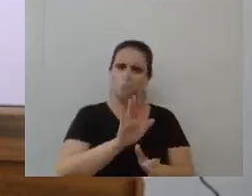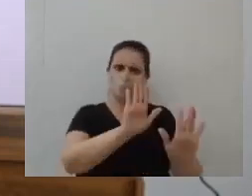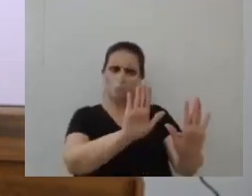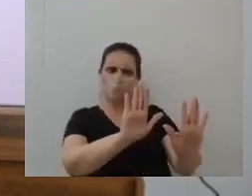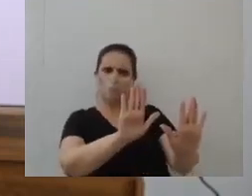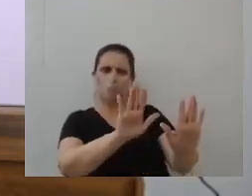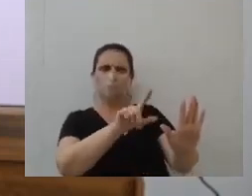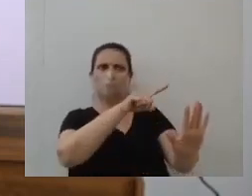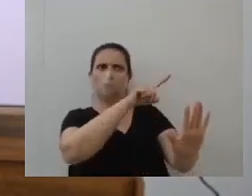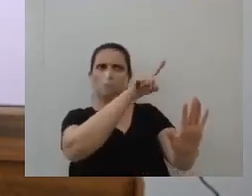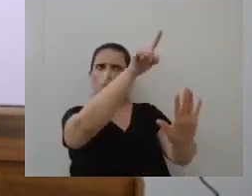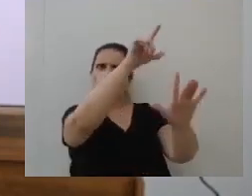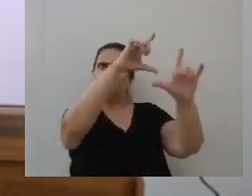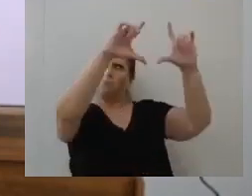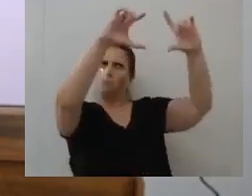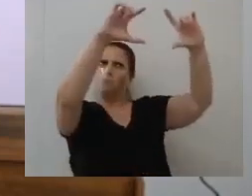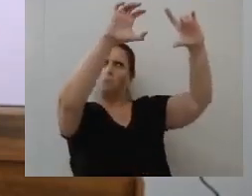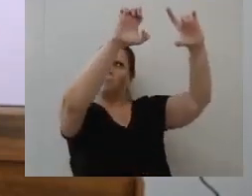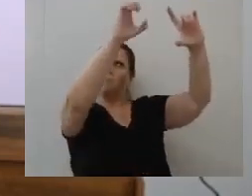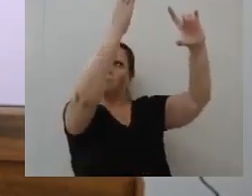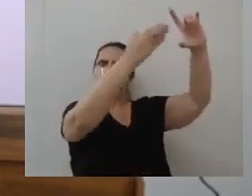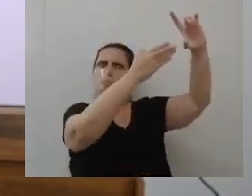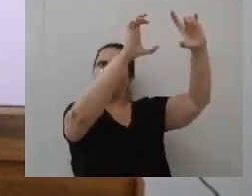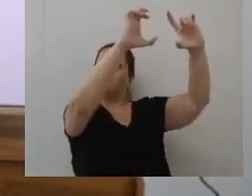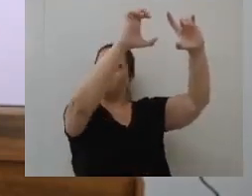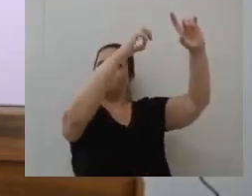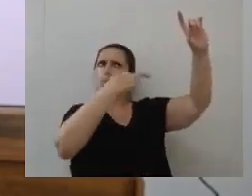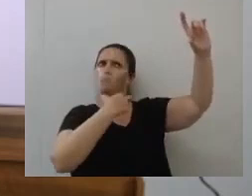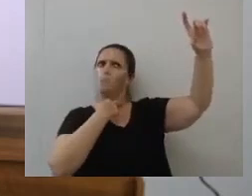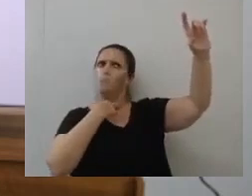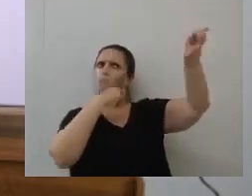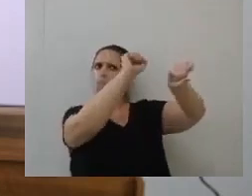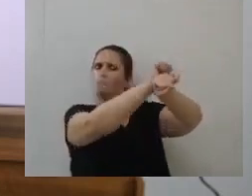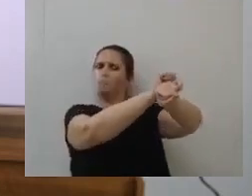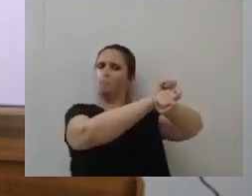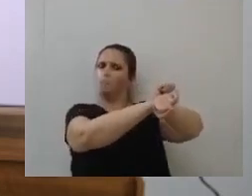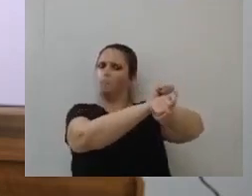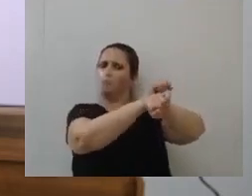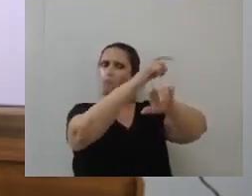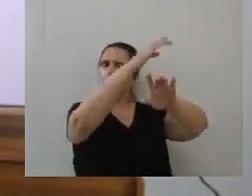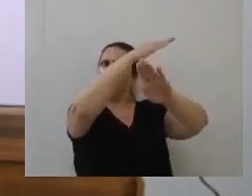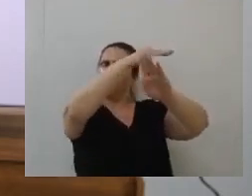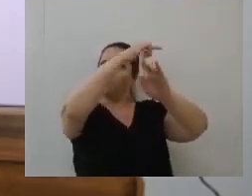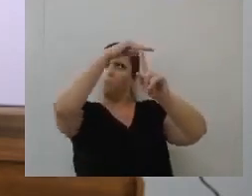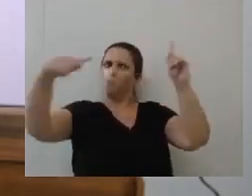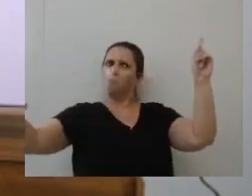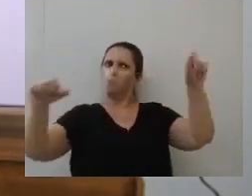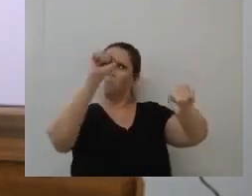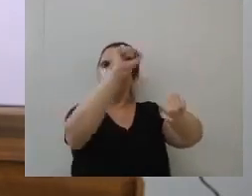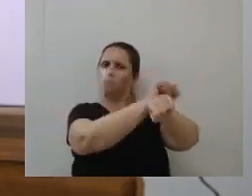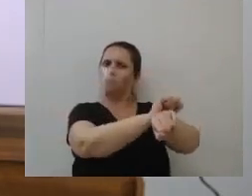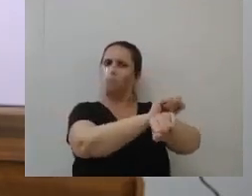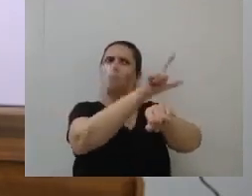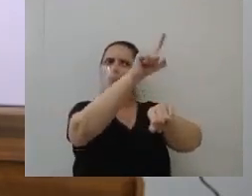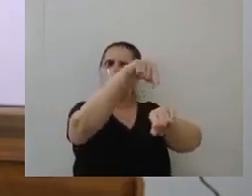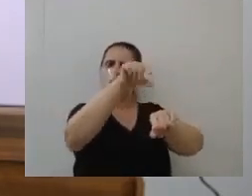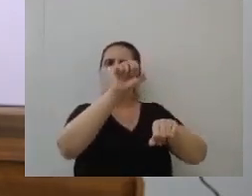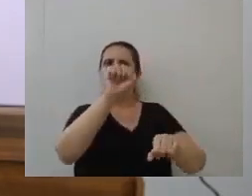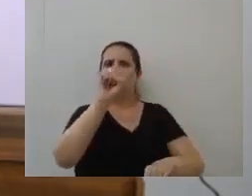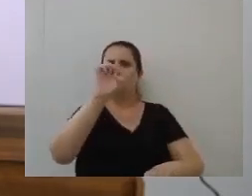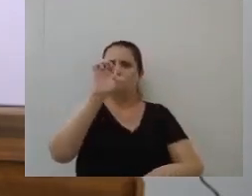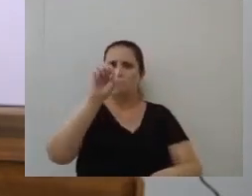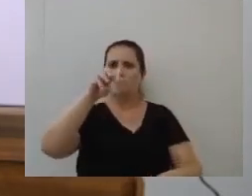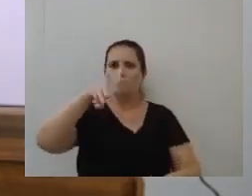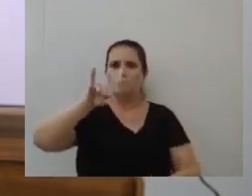opa, isso aí é uma placa que diz que eu não posso estacionar, proibido estacionar. Ali é uma semiose, é